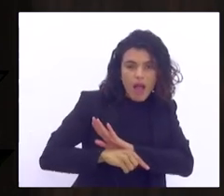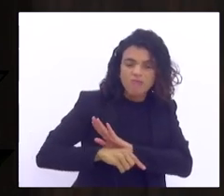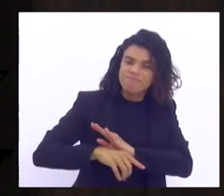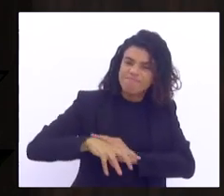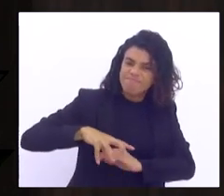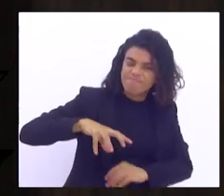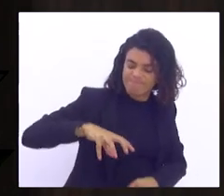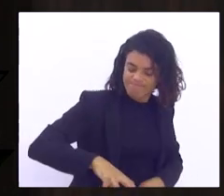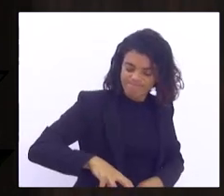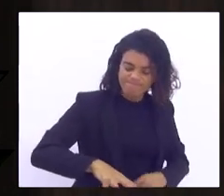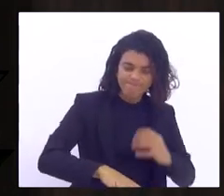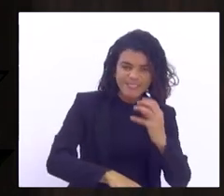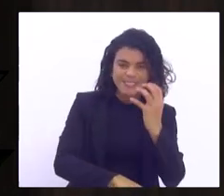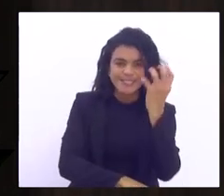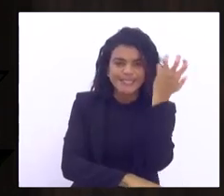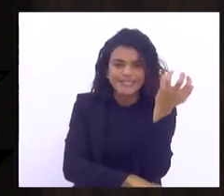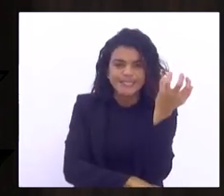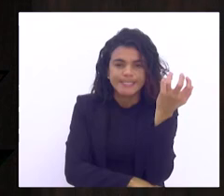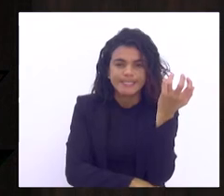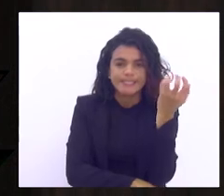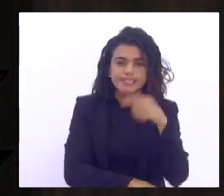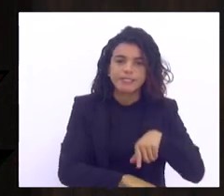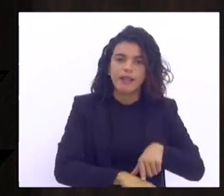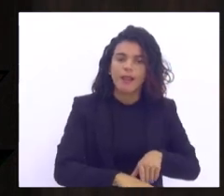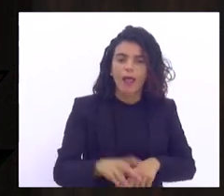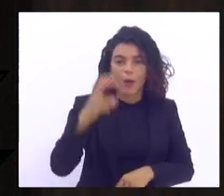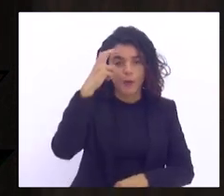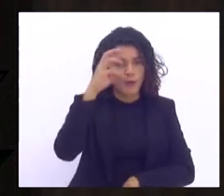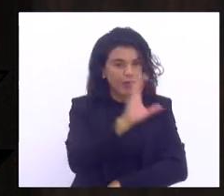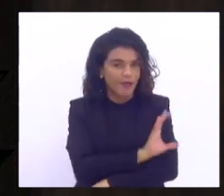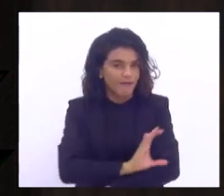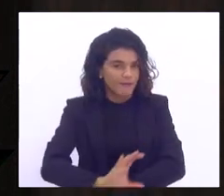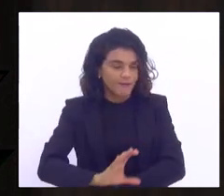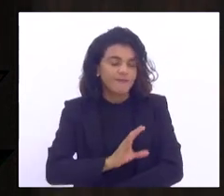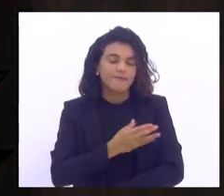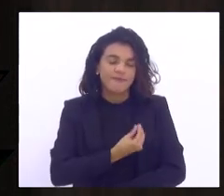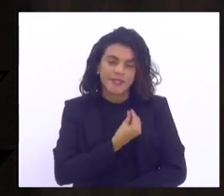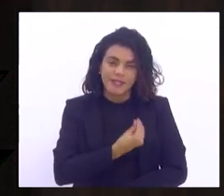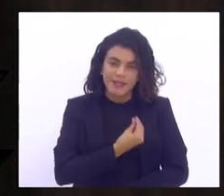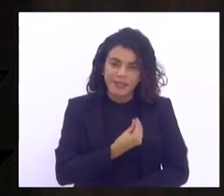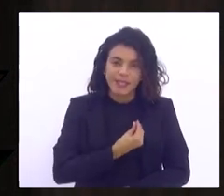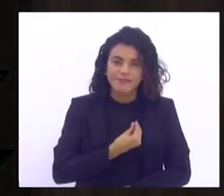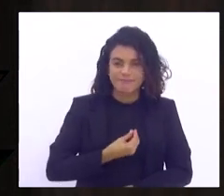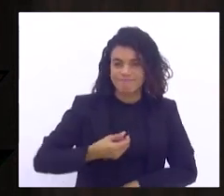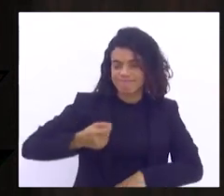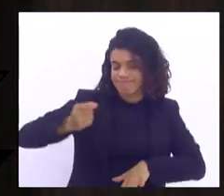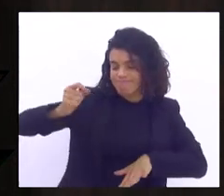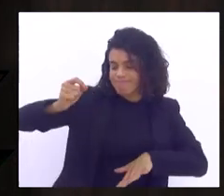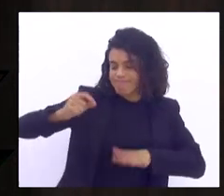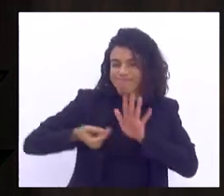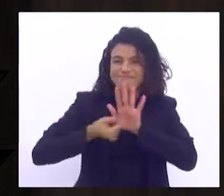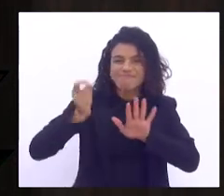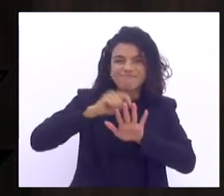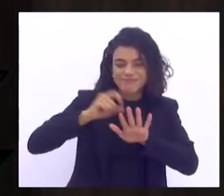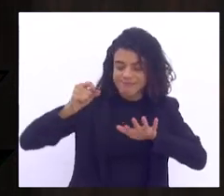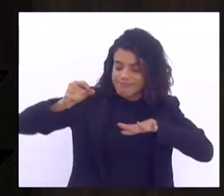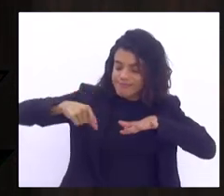raízes dentro da cultura da vida, desse estudo para que a gente possa plantar essa semente da cultura da